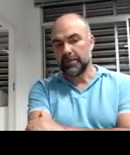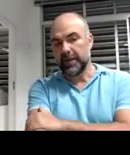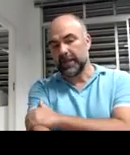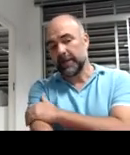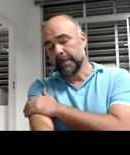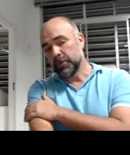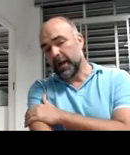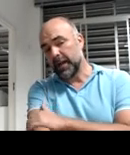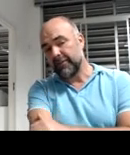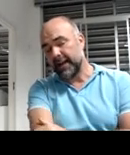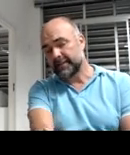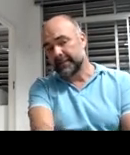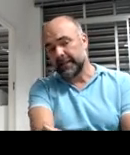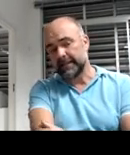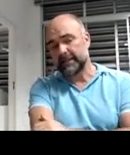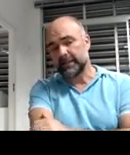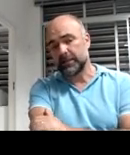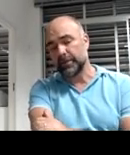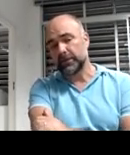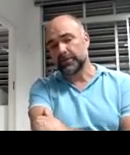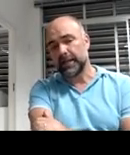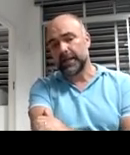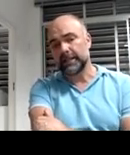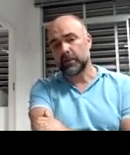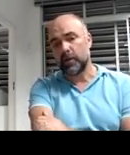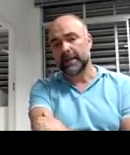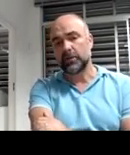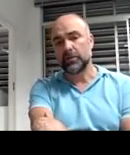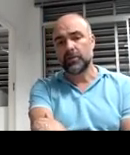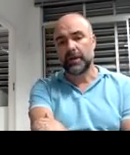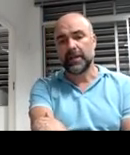Como também a Reivax, que nasce de